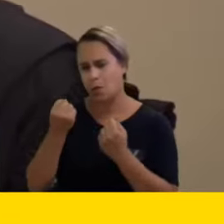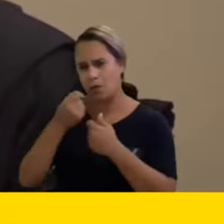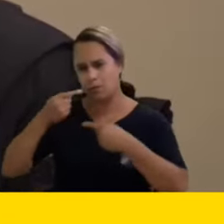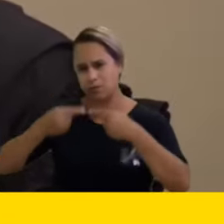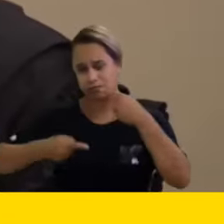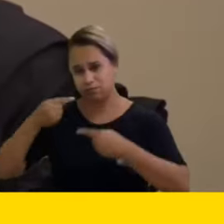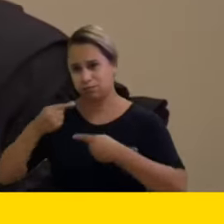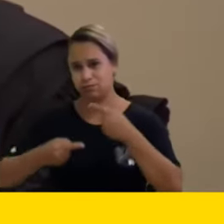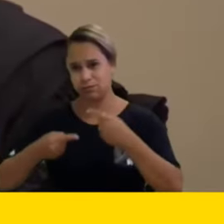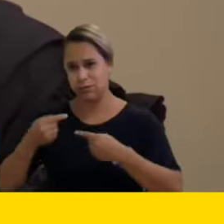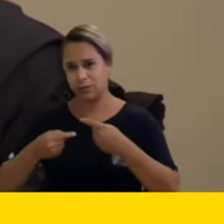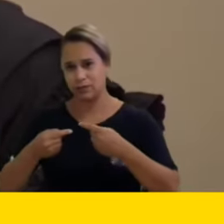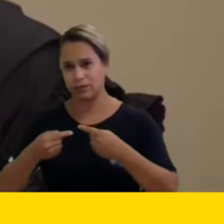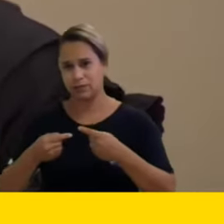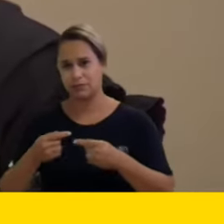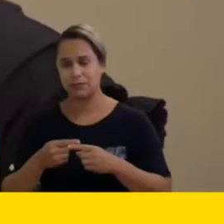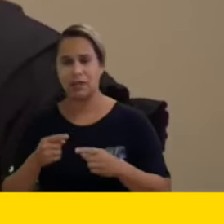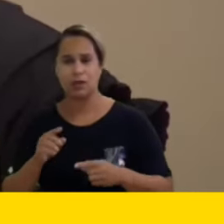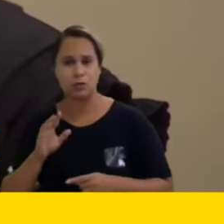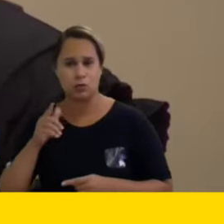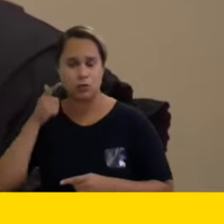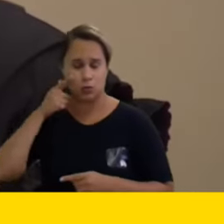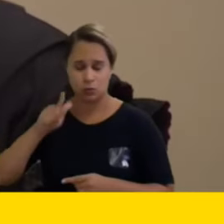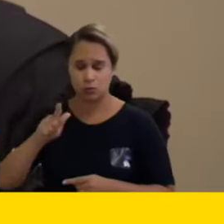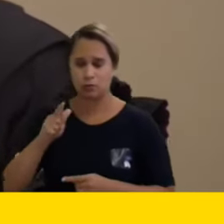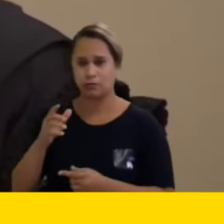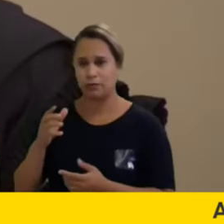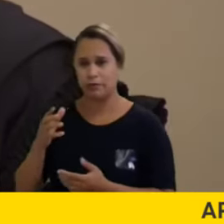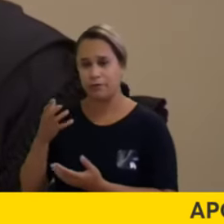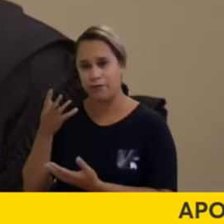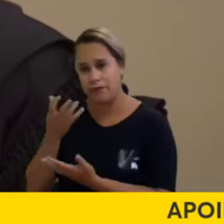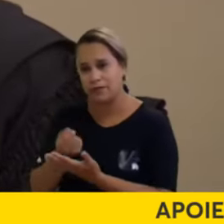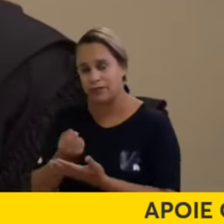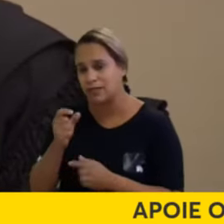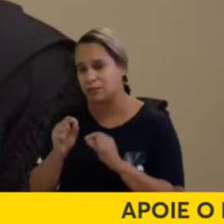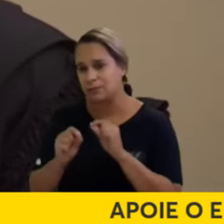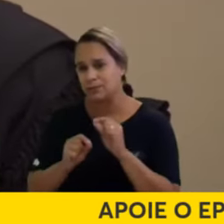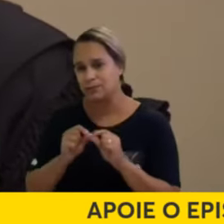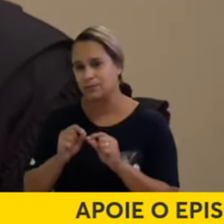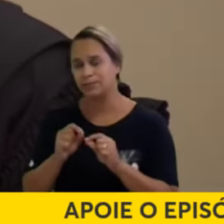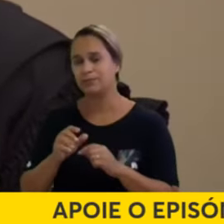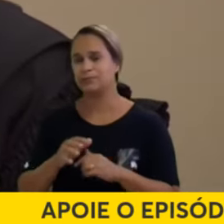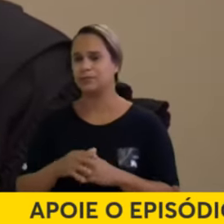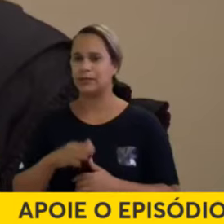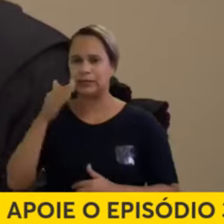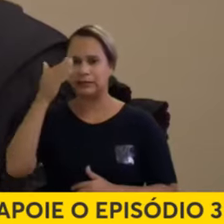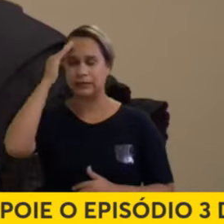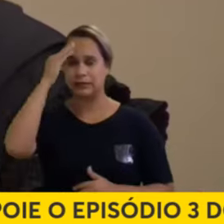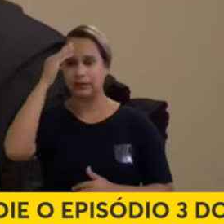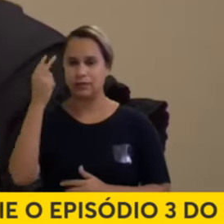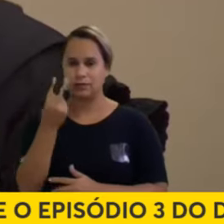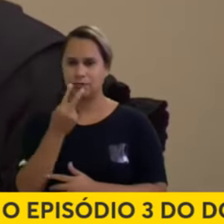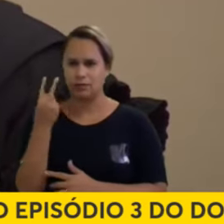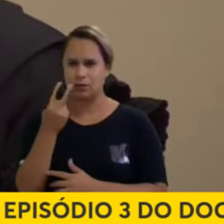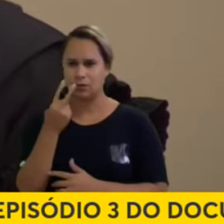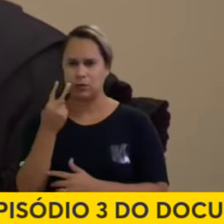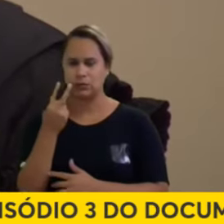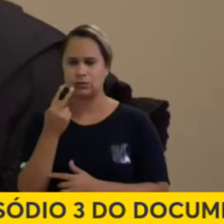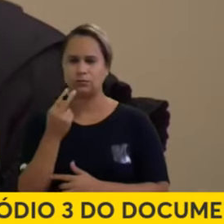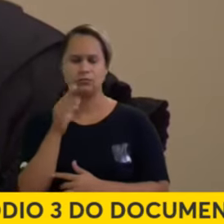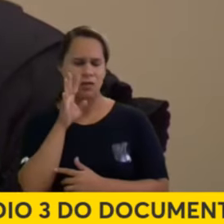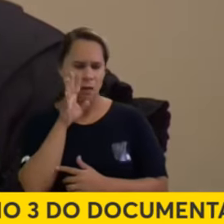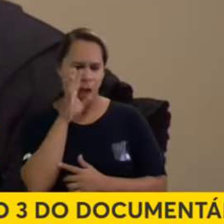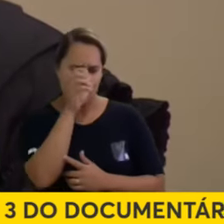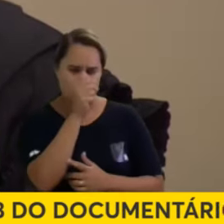com cudo econômico na espécie isso não ocorreu Lando um critério razoável entender que esses valores seriam abuso de poder econômico é